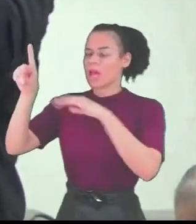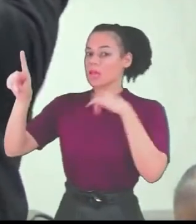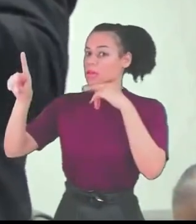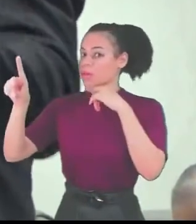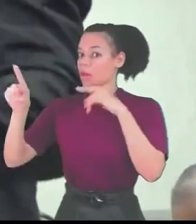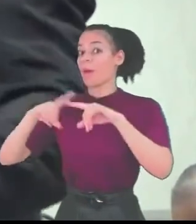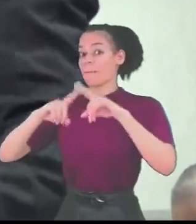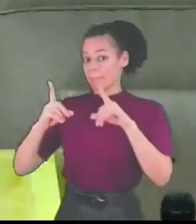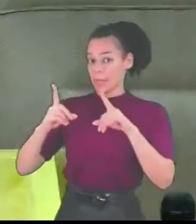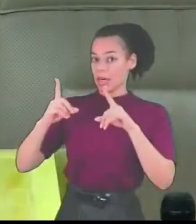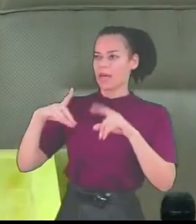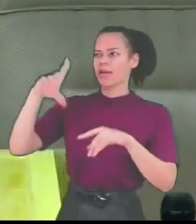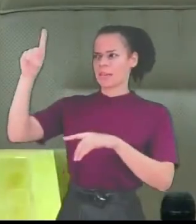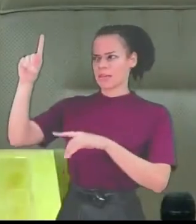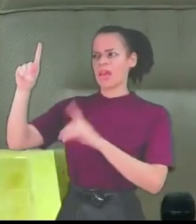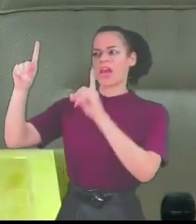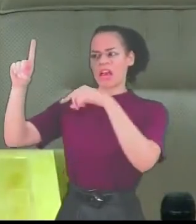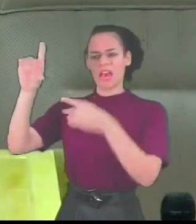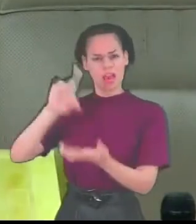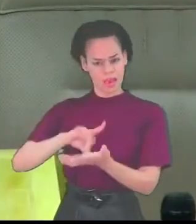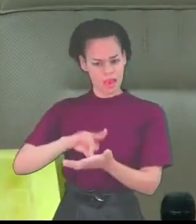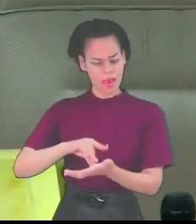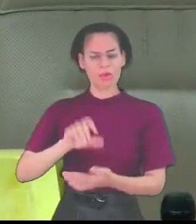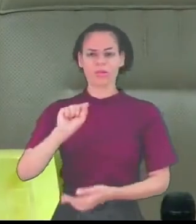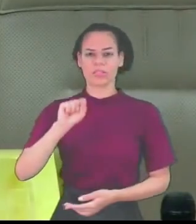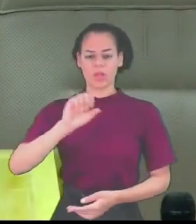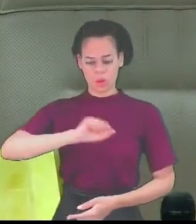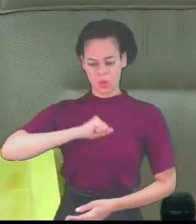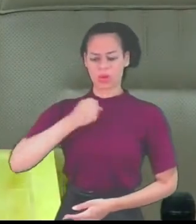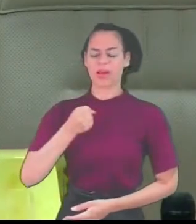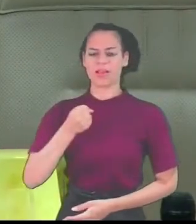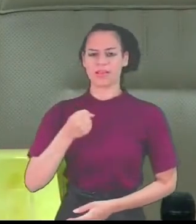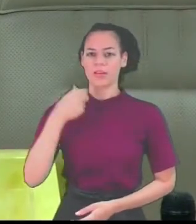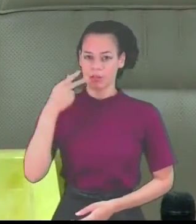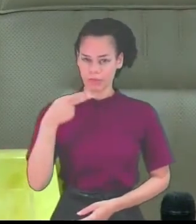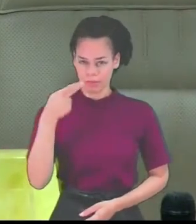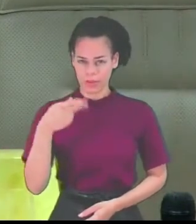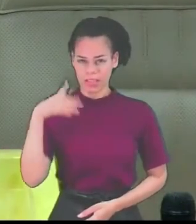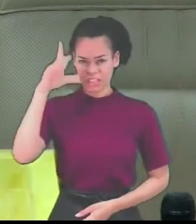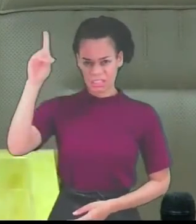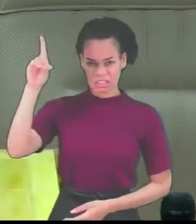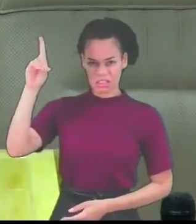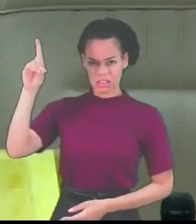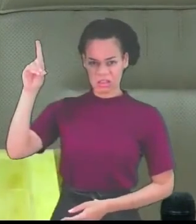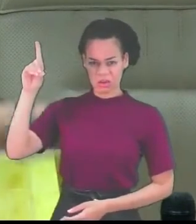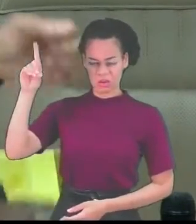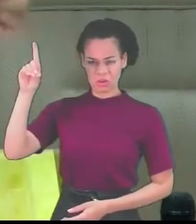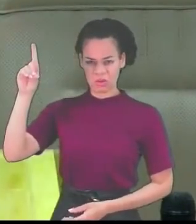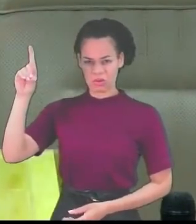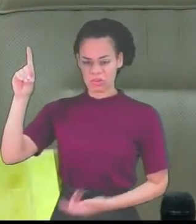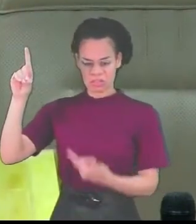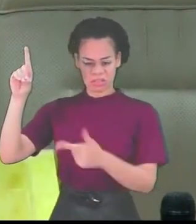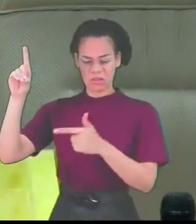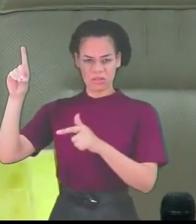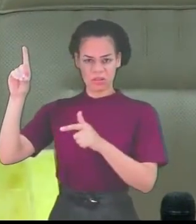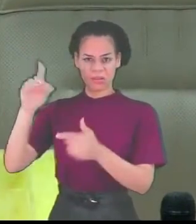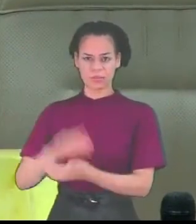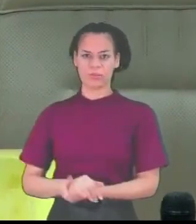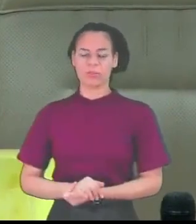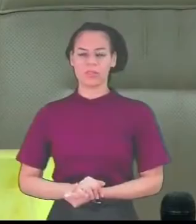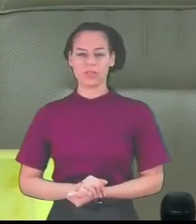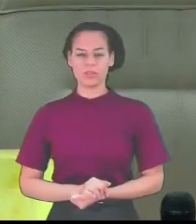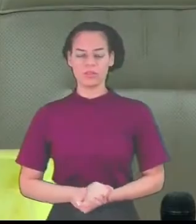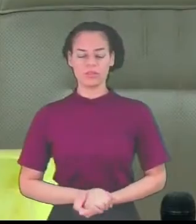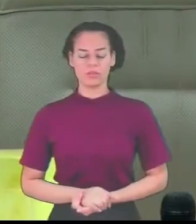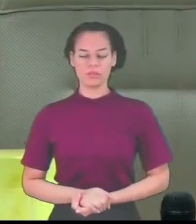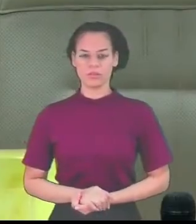é real os ateus dizem que Deus não existe os agnósticos diz que